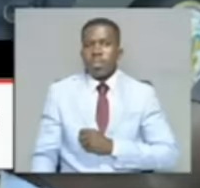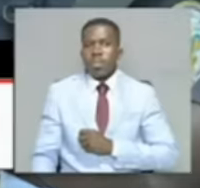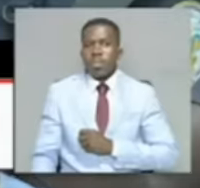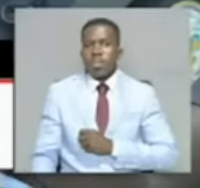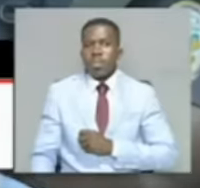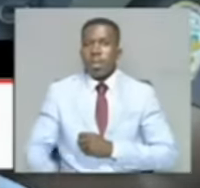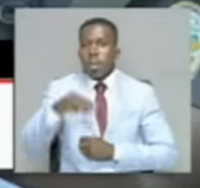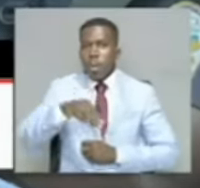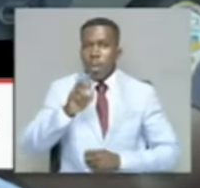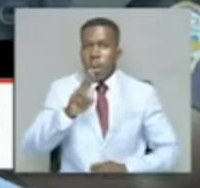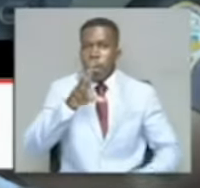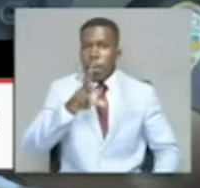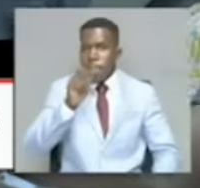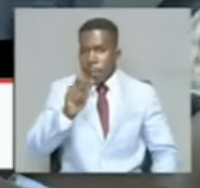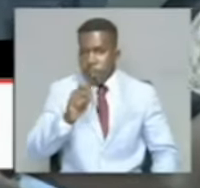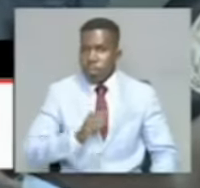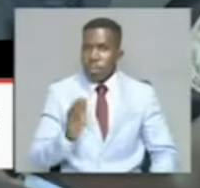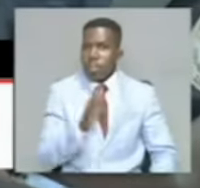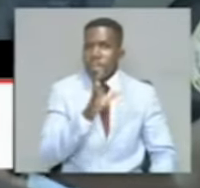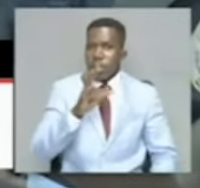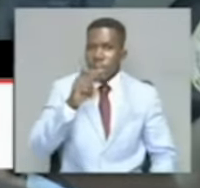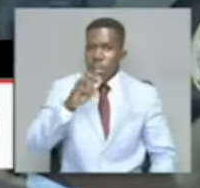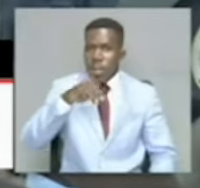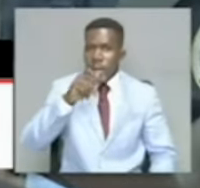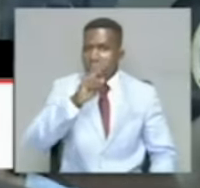O Mula, o Camaro,